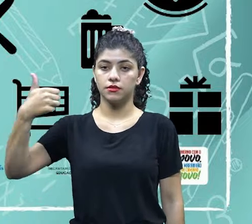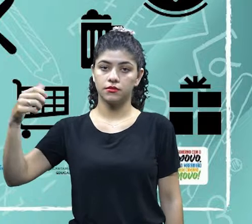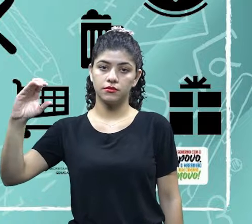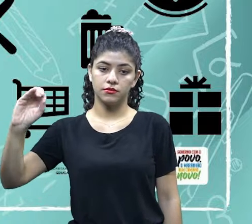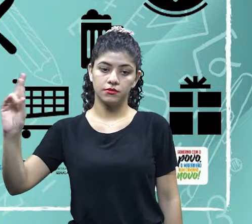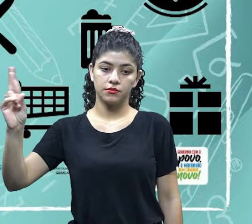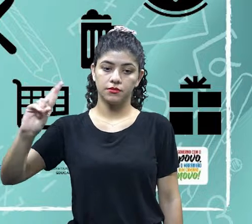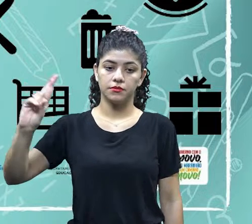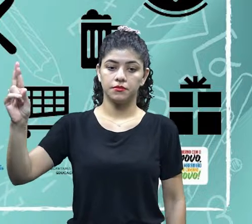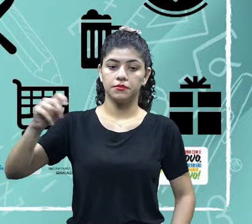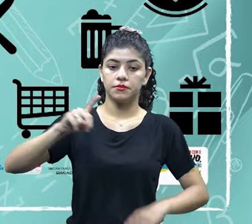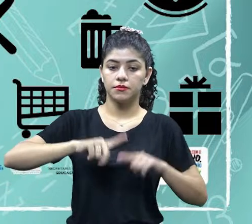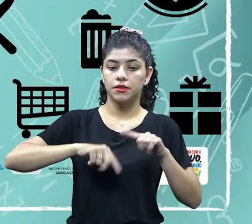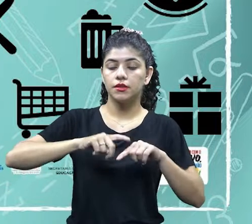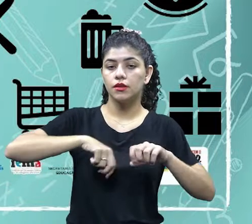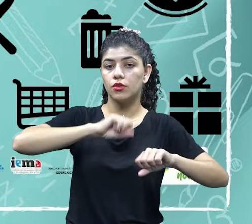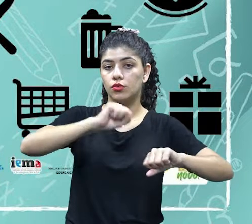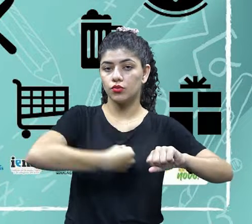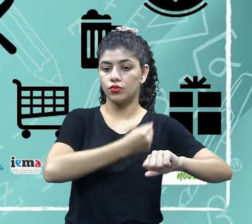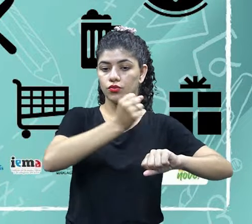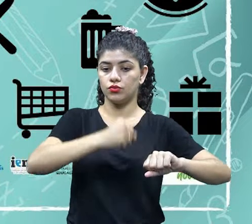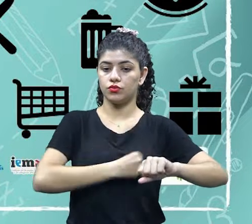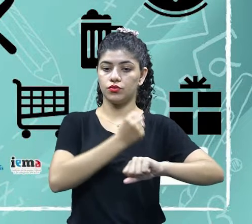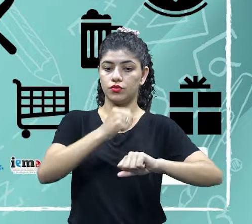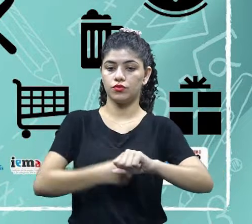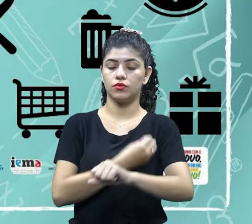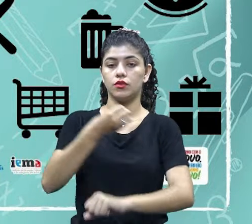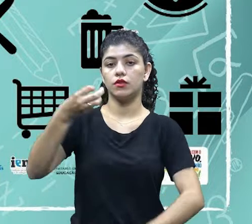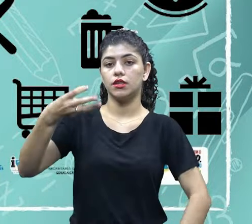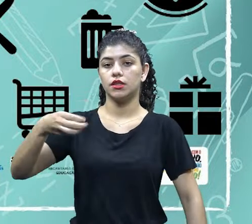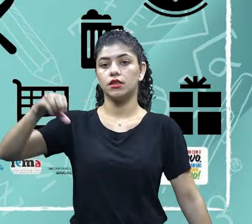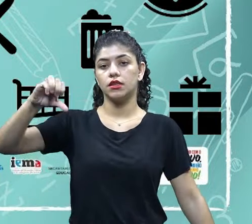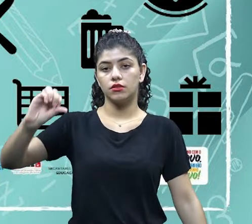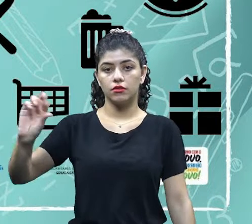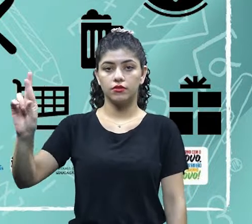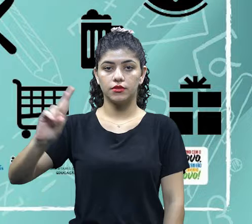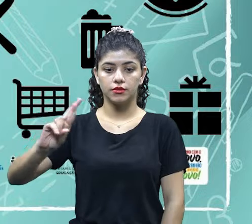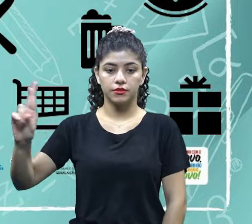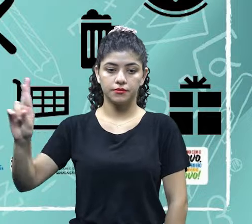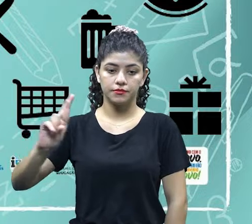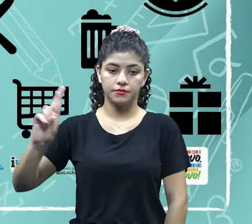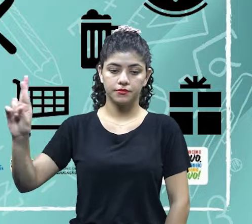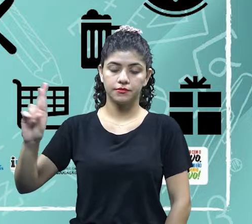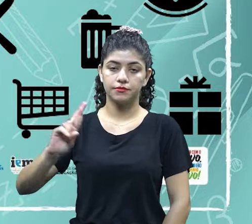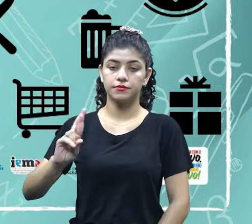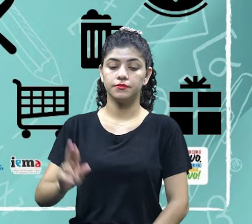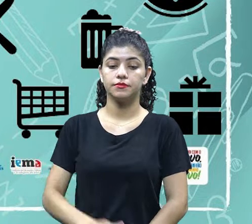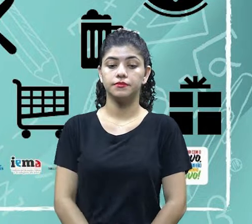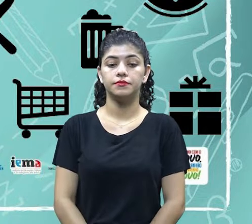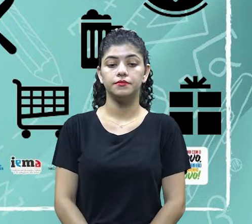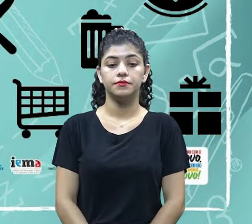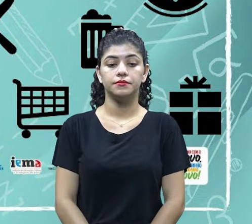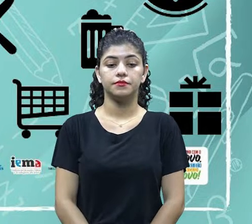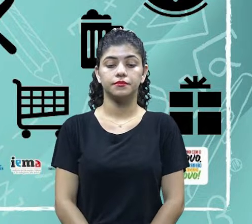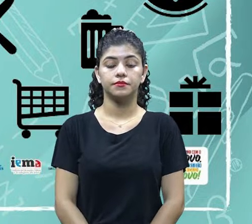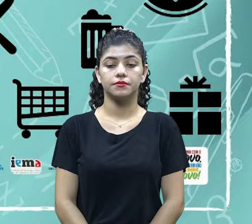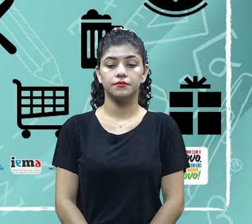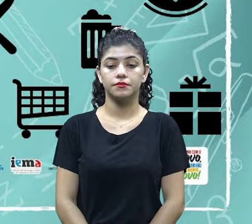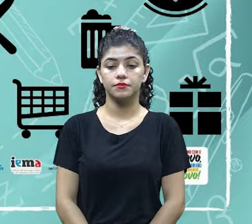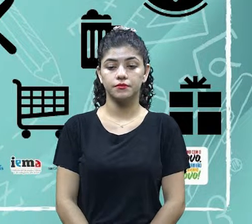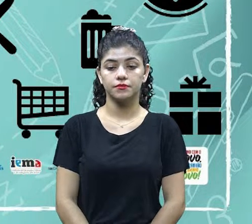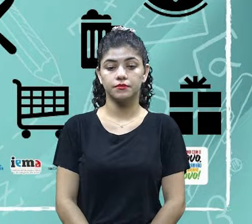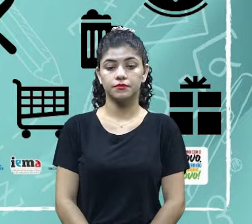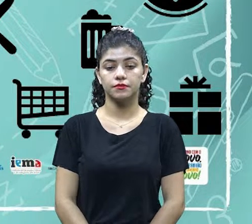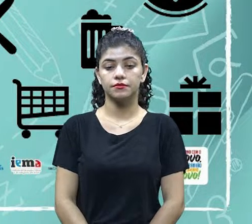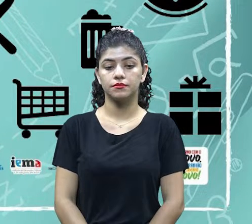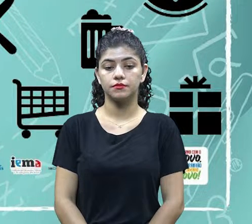110. Material de cozinha, provavelmente o material que se usa no dia a dia lá na cozinha, né,